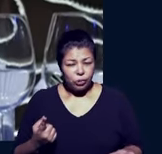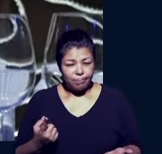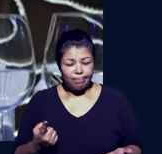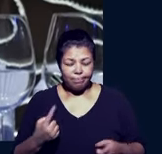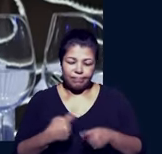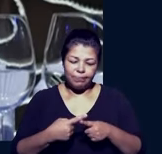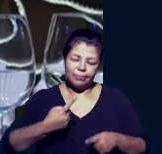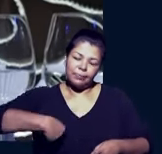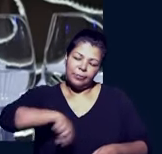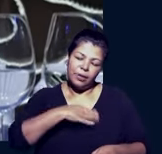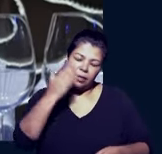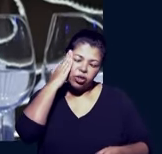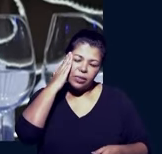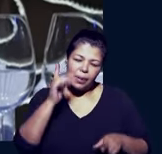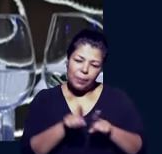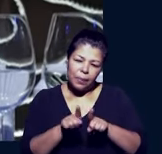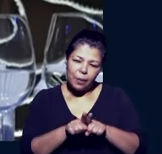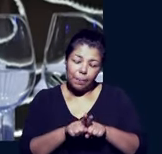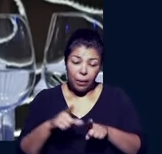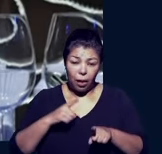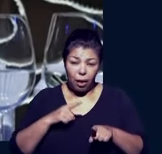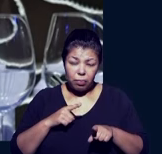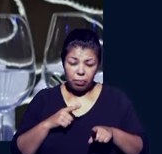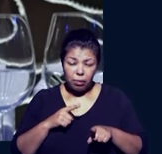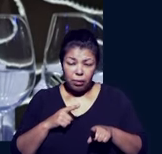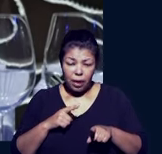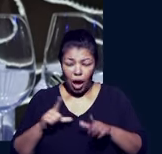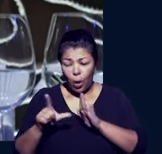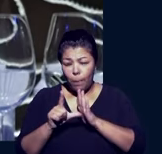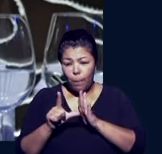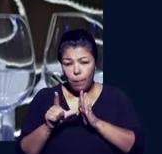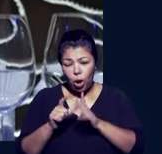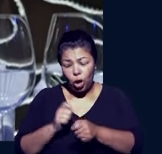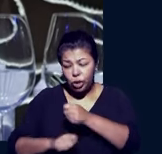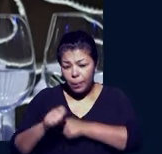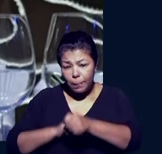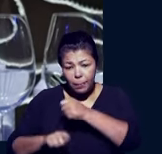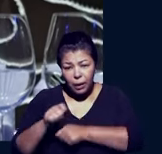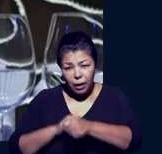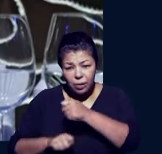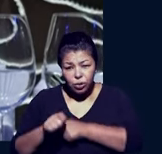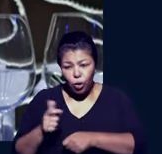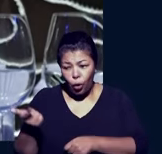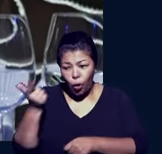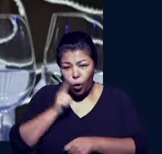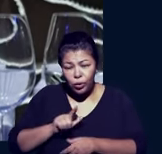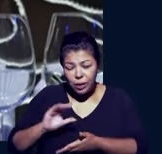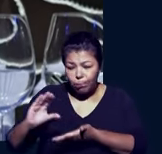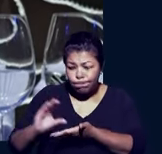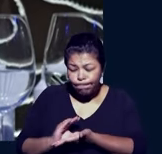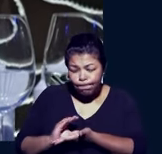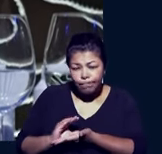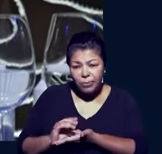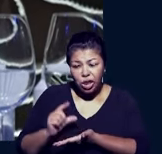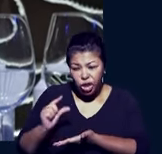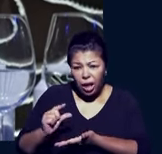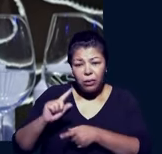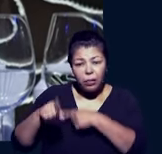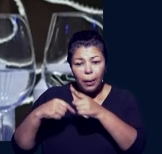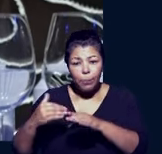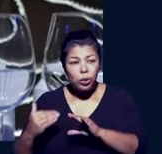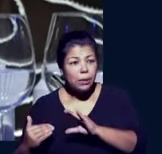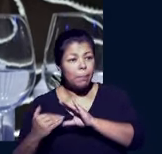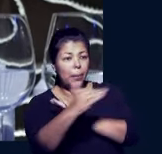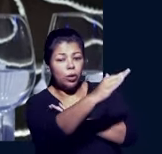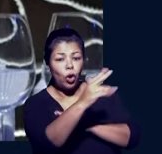faturado no ano anterior R8 milhões deais e tinha mandado dinheiro pro Ceará até brinco com o André que André ficou até